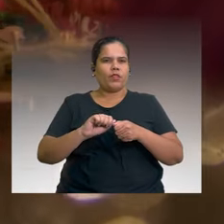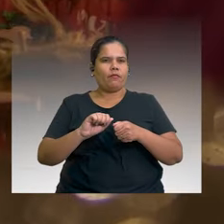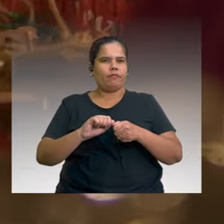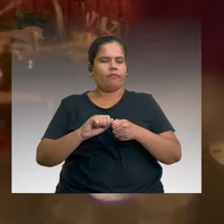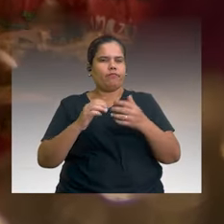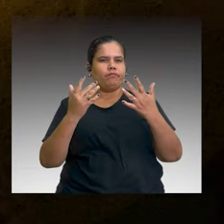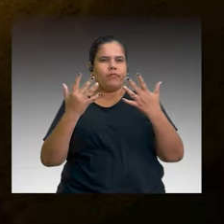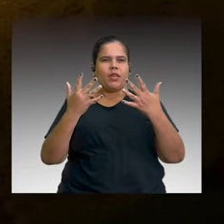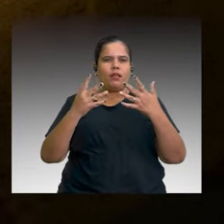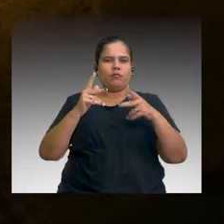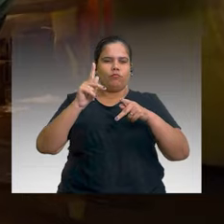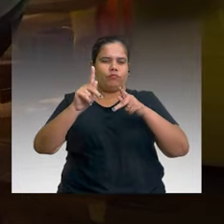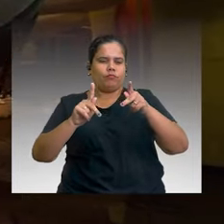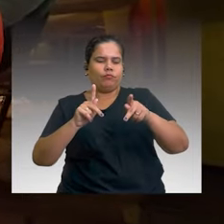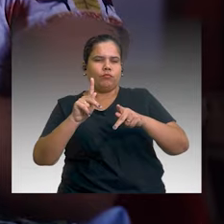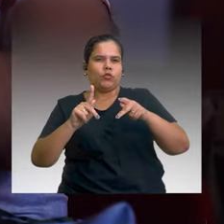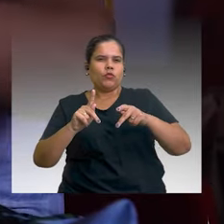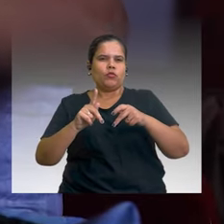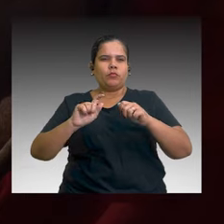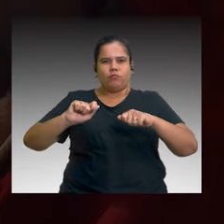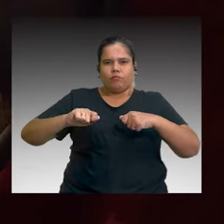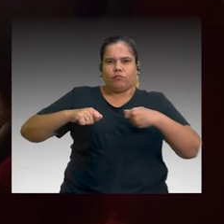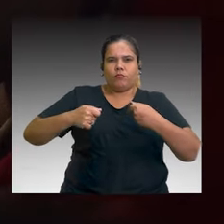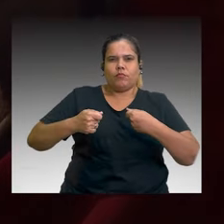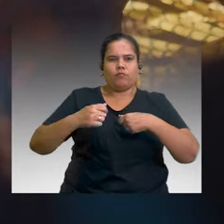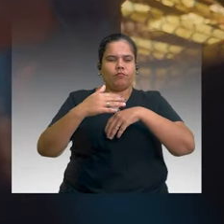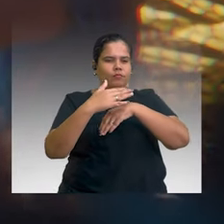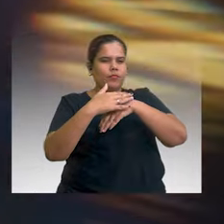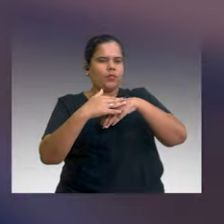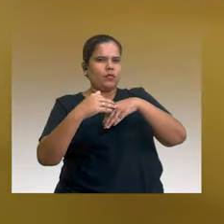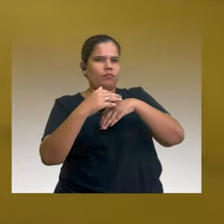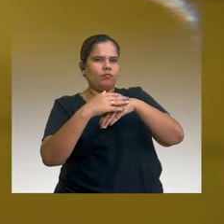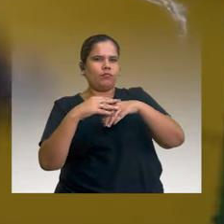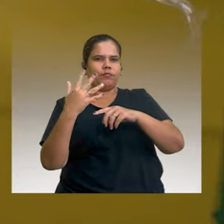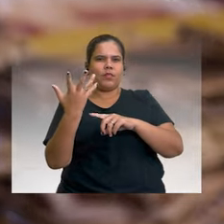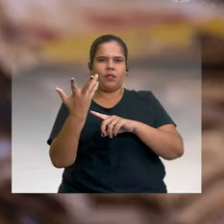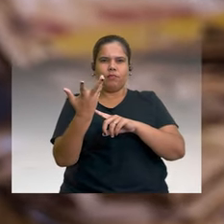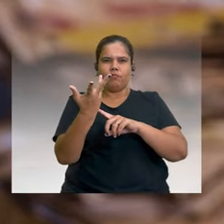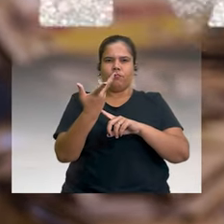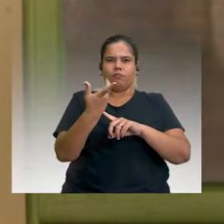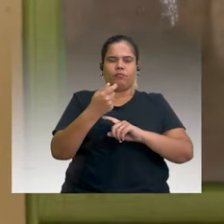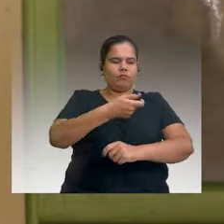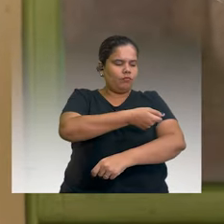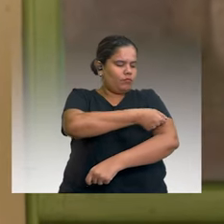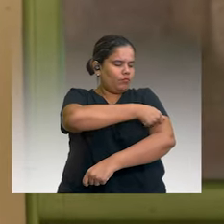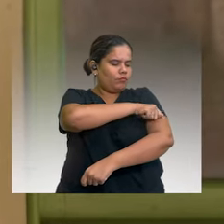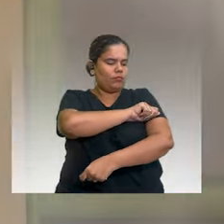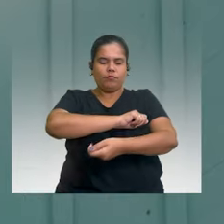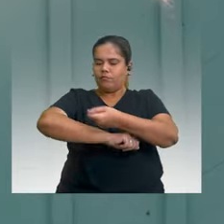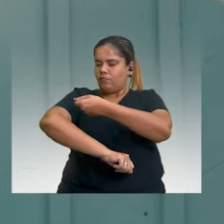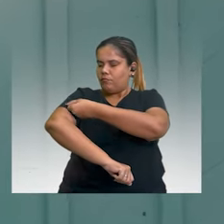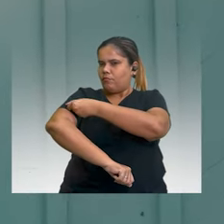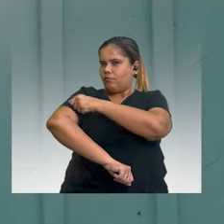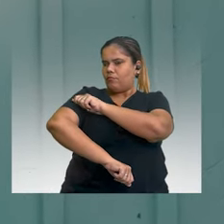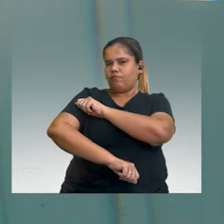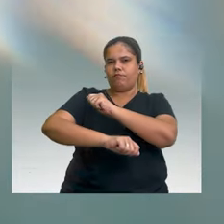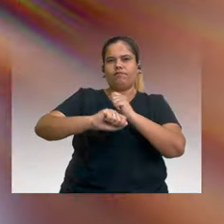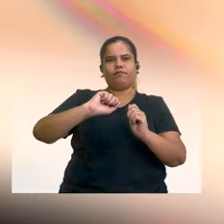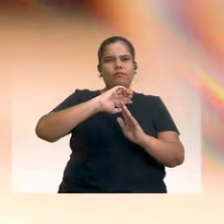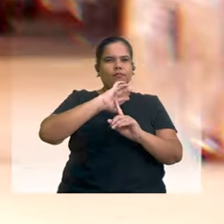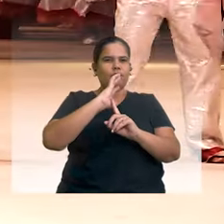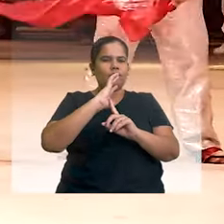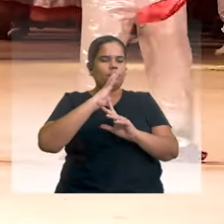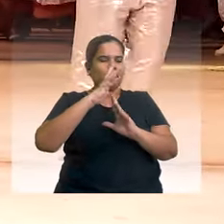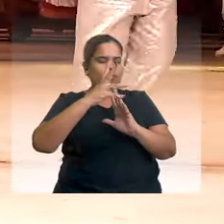Tudo isso feito pelas mãos de um povo guerreiro e acolhedor. Artistas, caboclos, amazônidas.